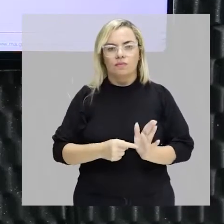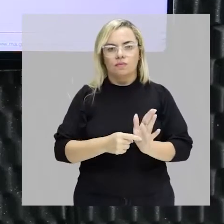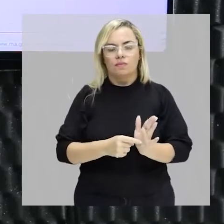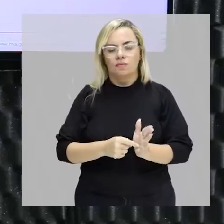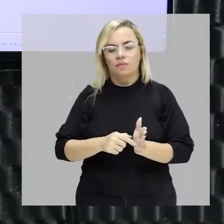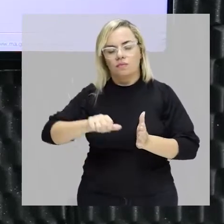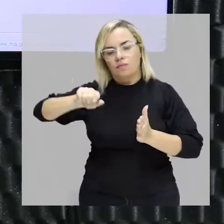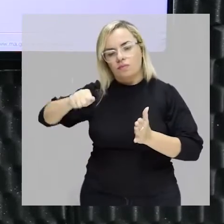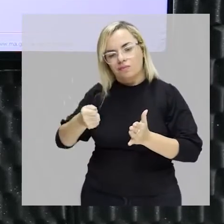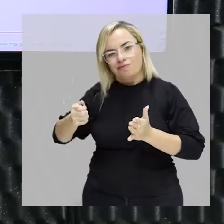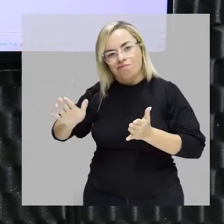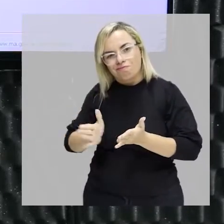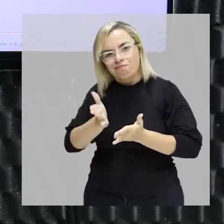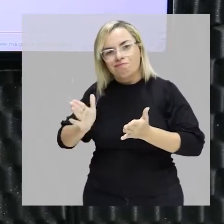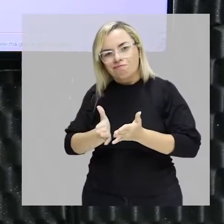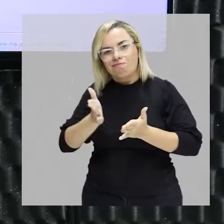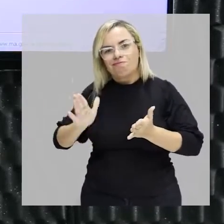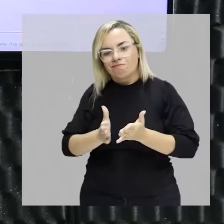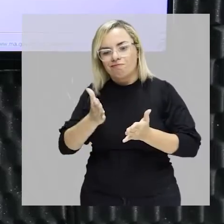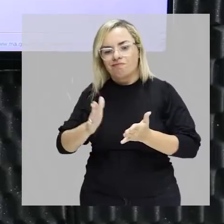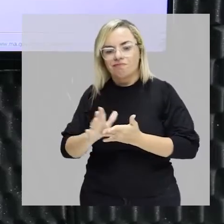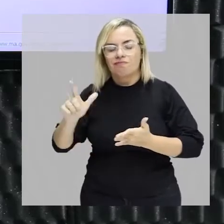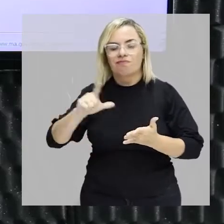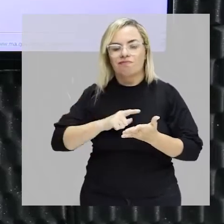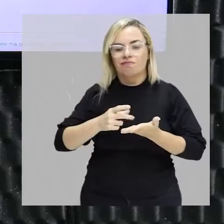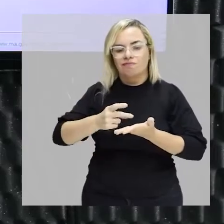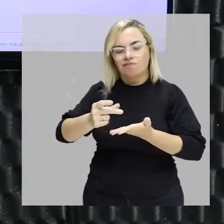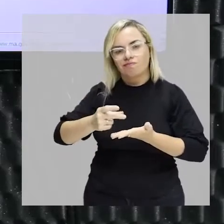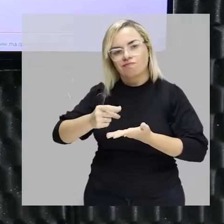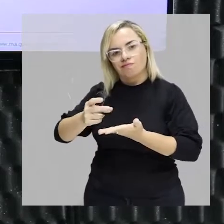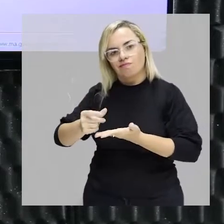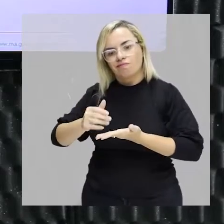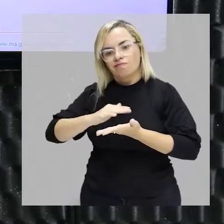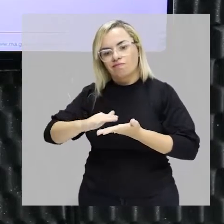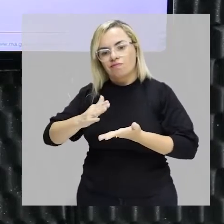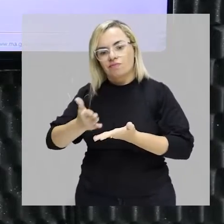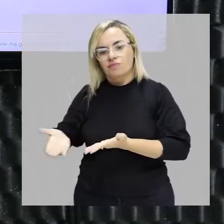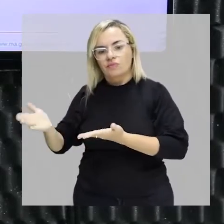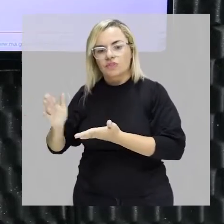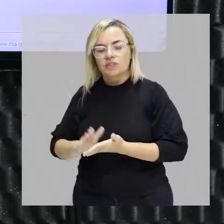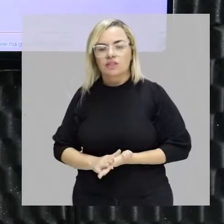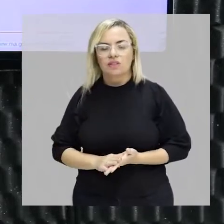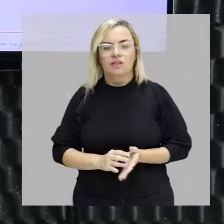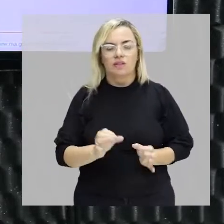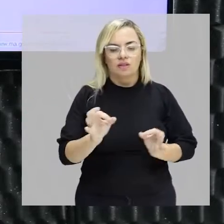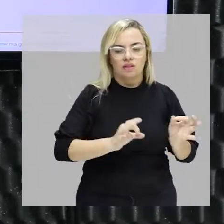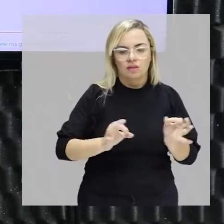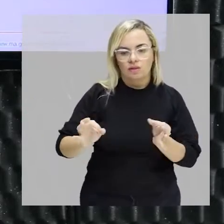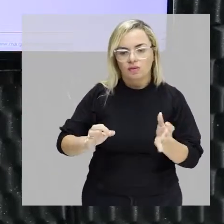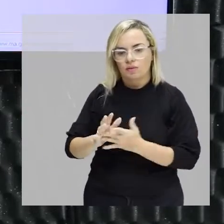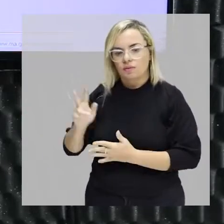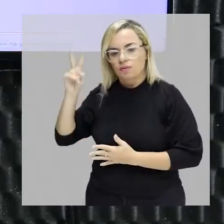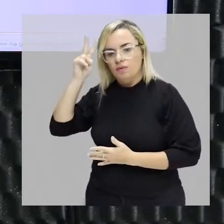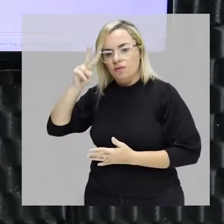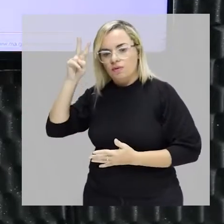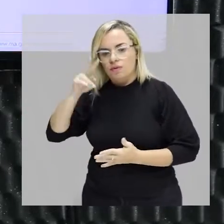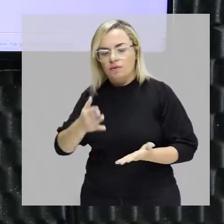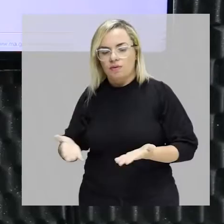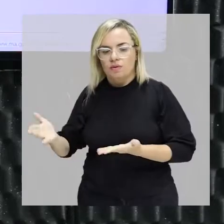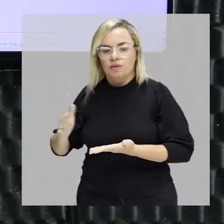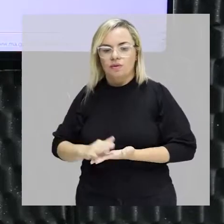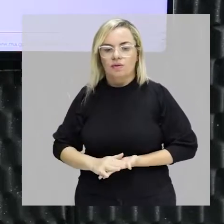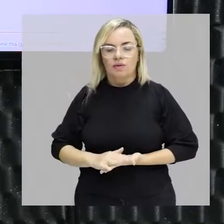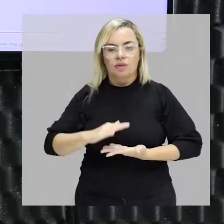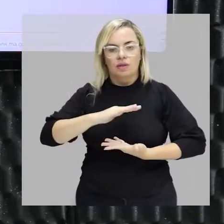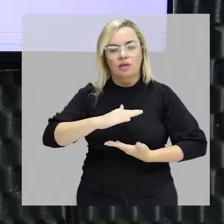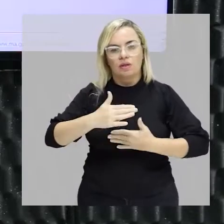produção de chaveiro e tem, né, os custos da empresa. Vamos montar aqui, né, lembrando que o custo de